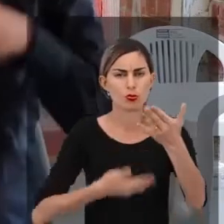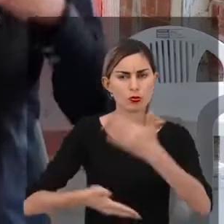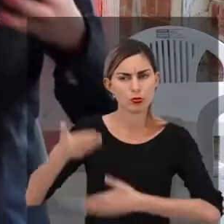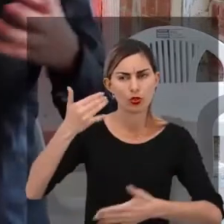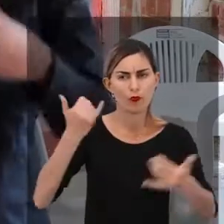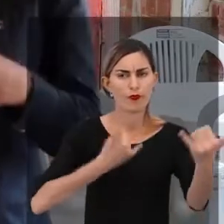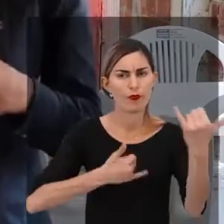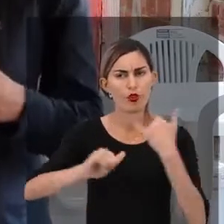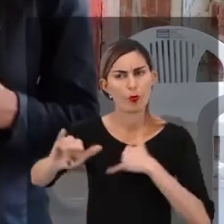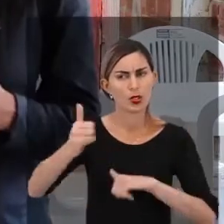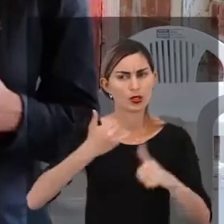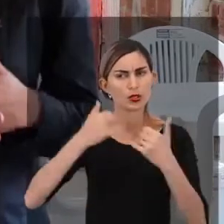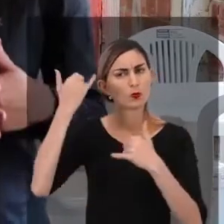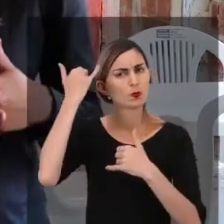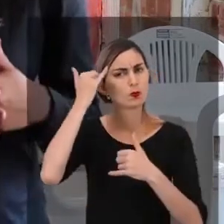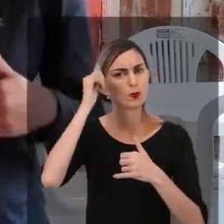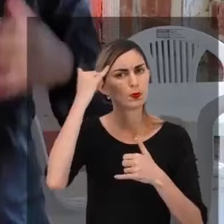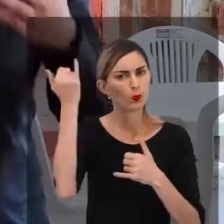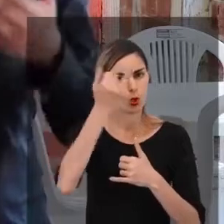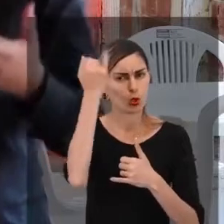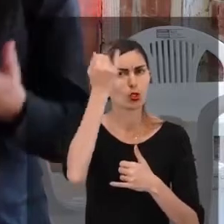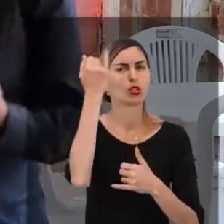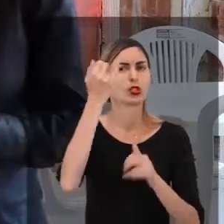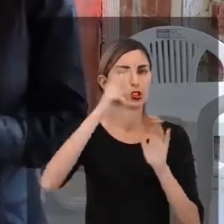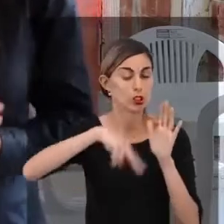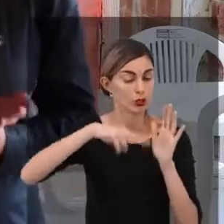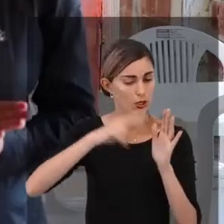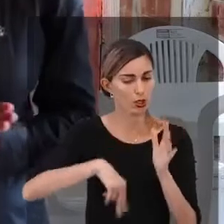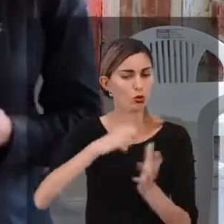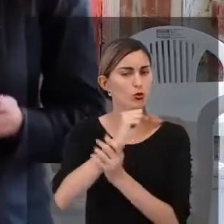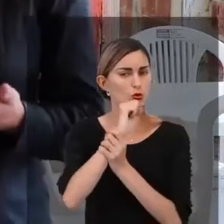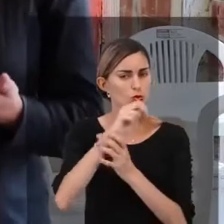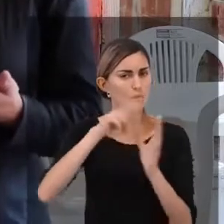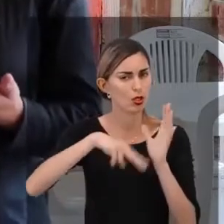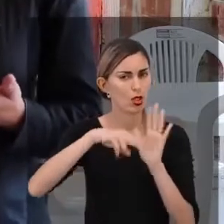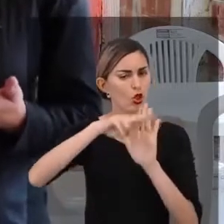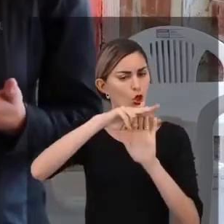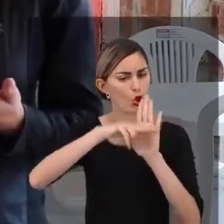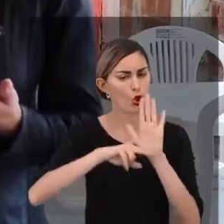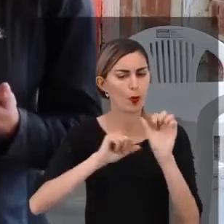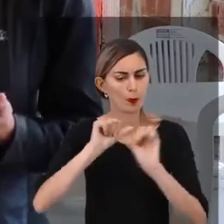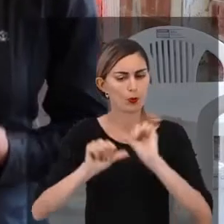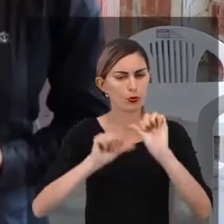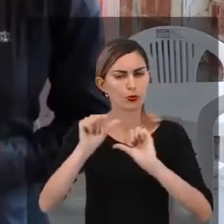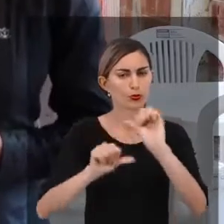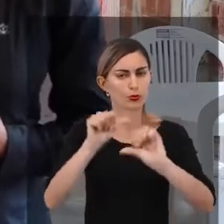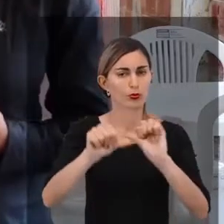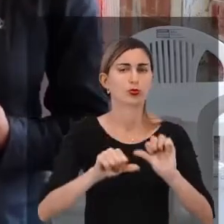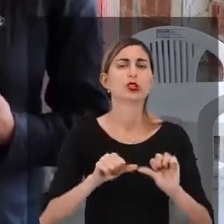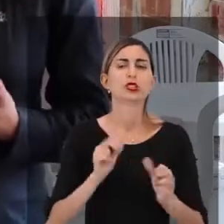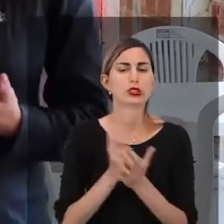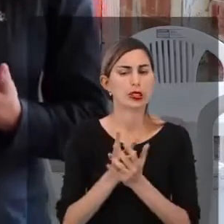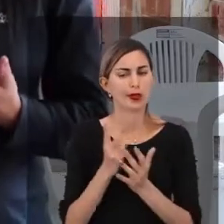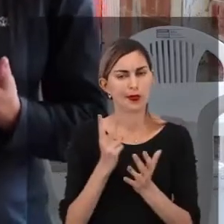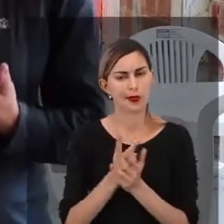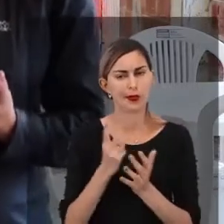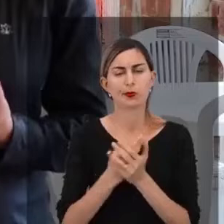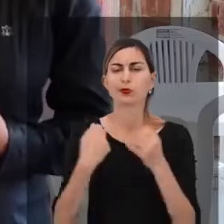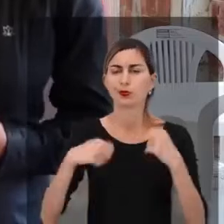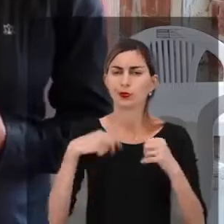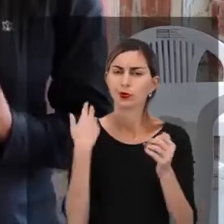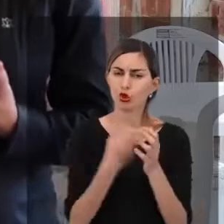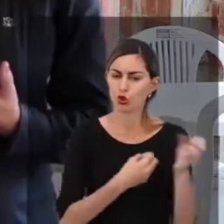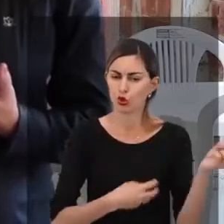como eu ia fazer. Então, essa troca de informação é importante. Segurança é ler, como o Regiane disse. A norma está em constante mudança, né? Está